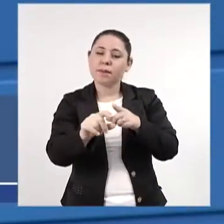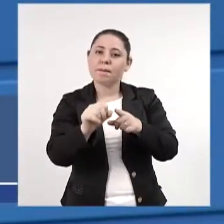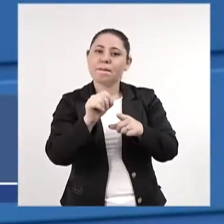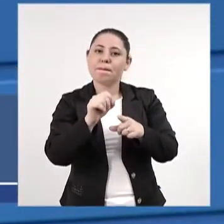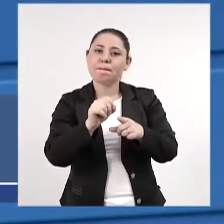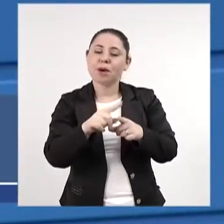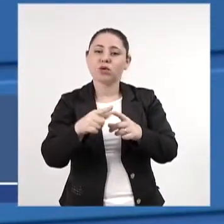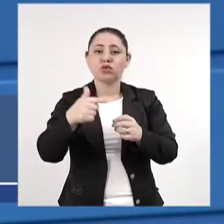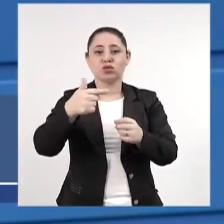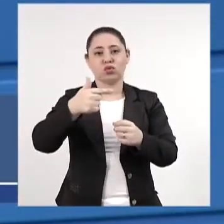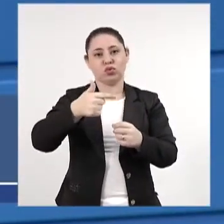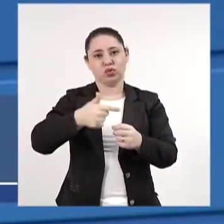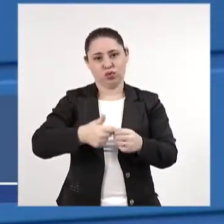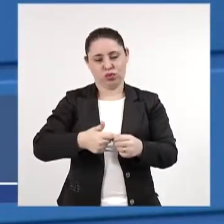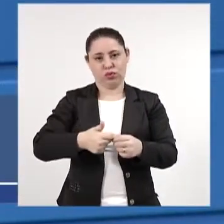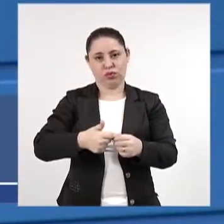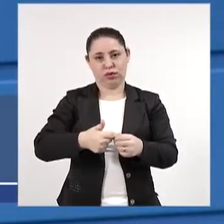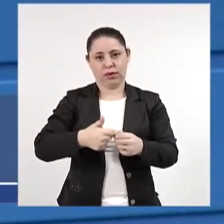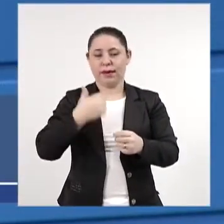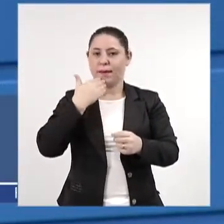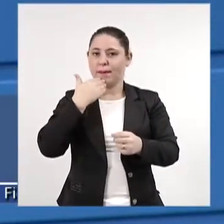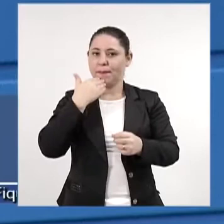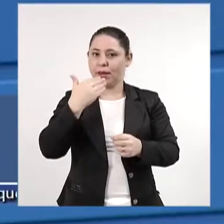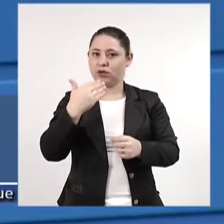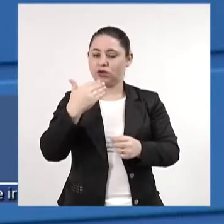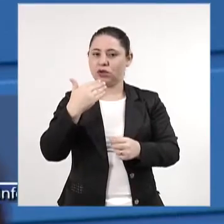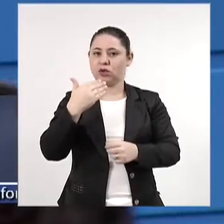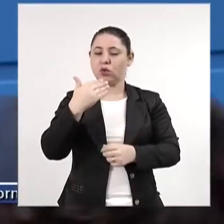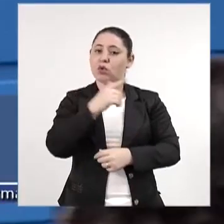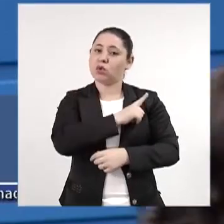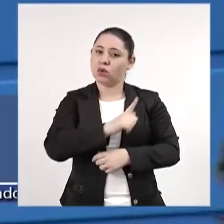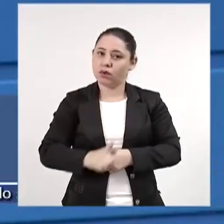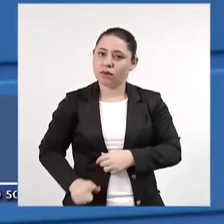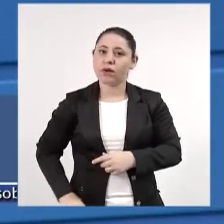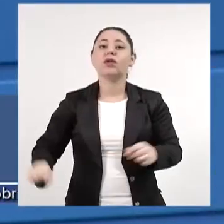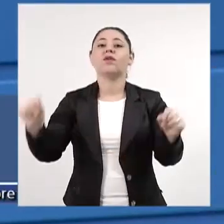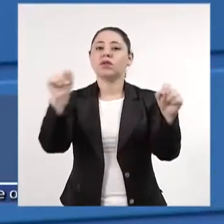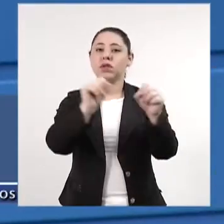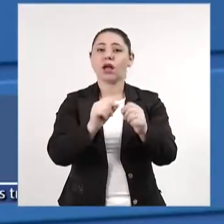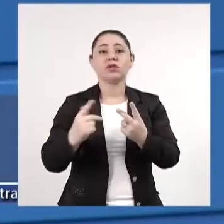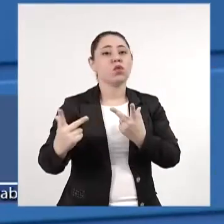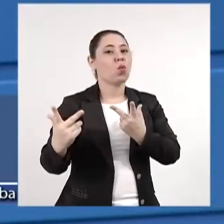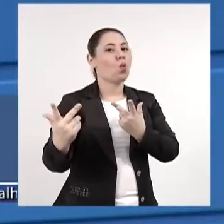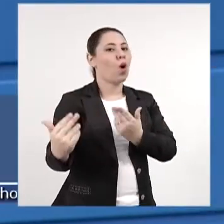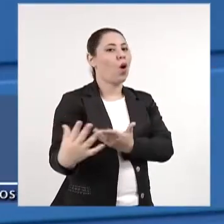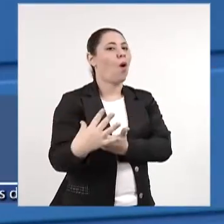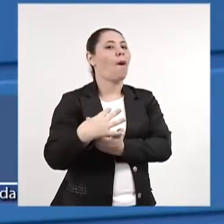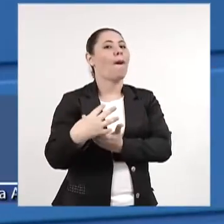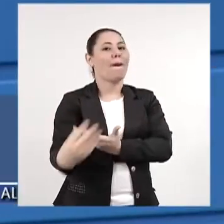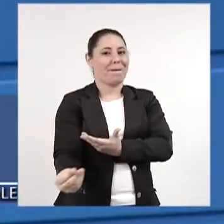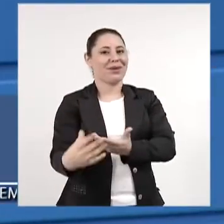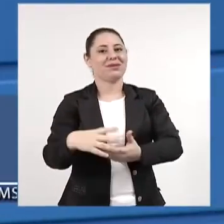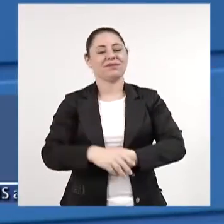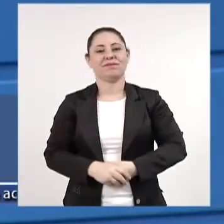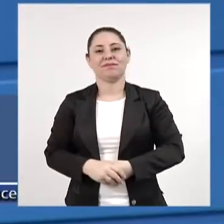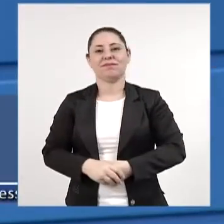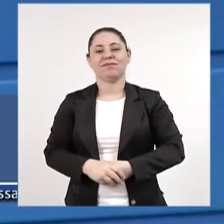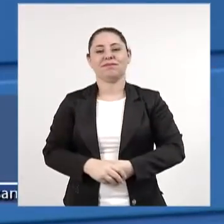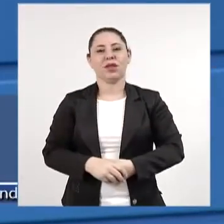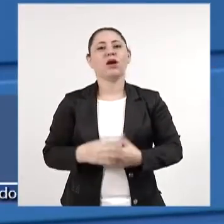relativos à gasolina e pedindo que os governadores fizessem da mesma forma,